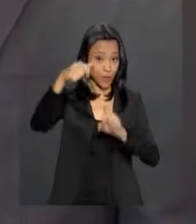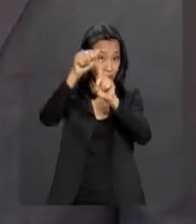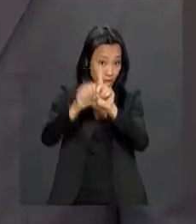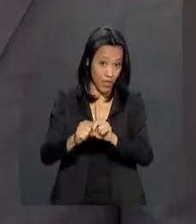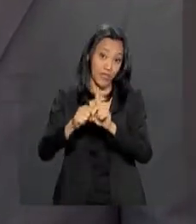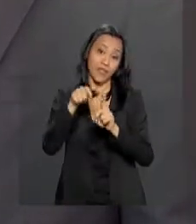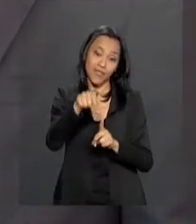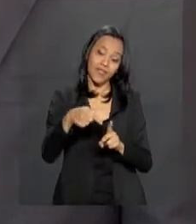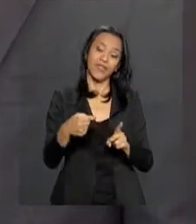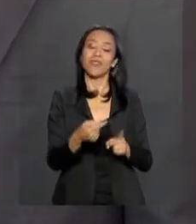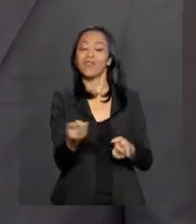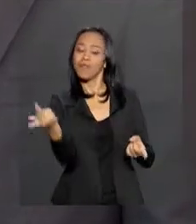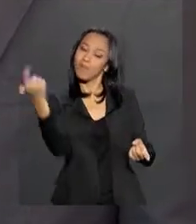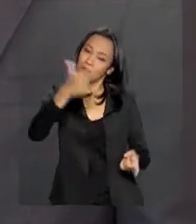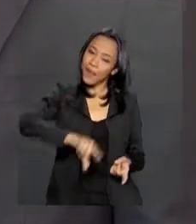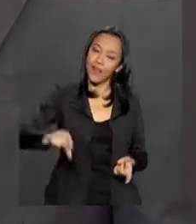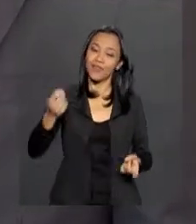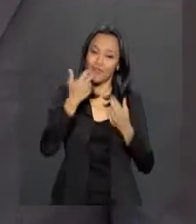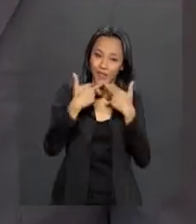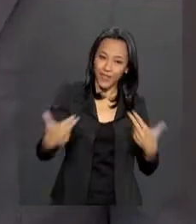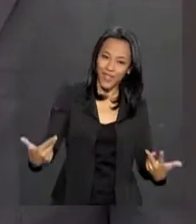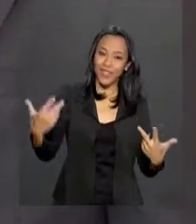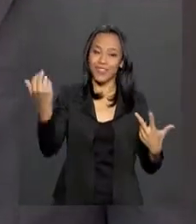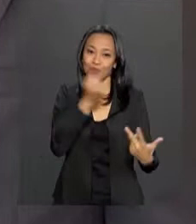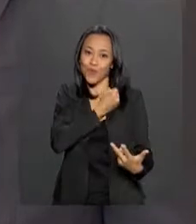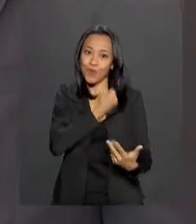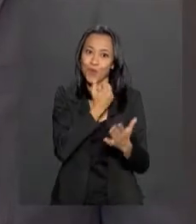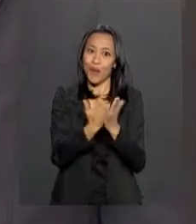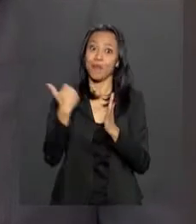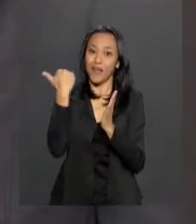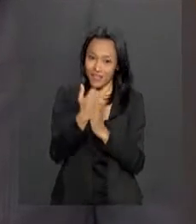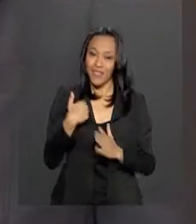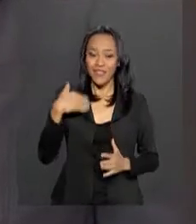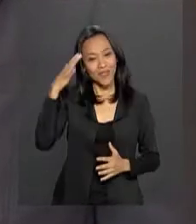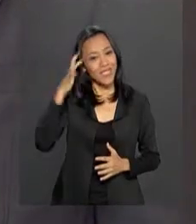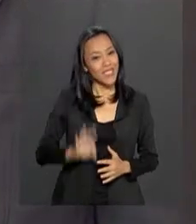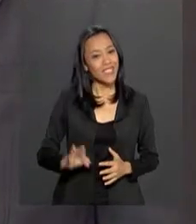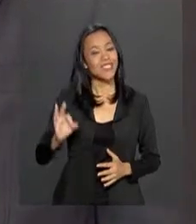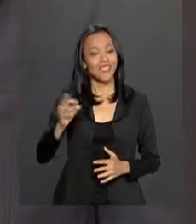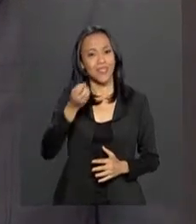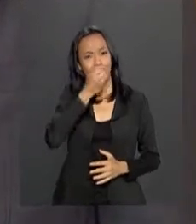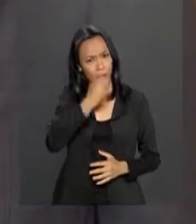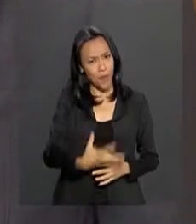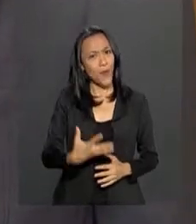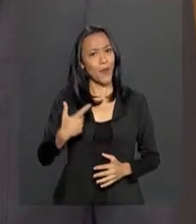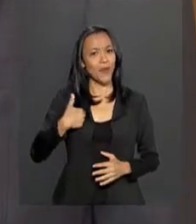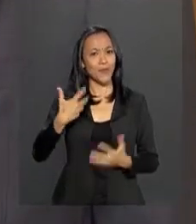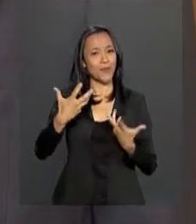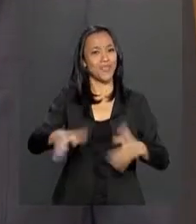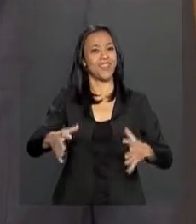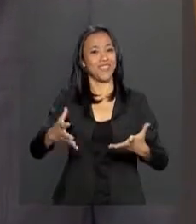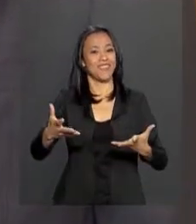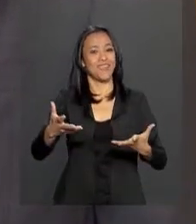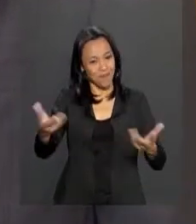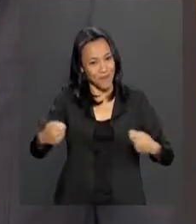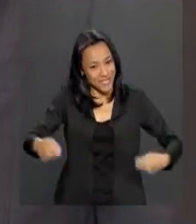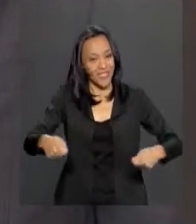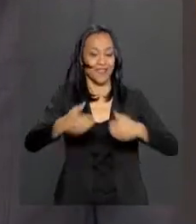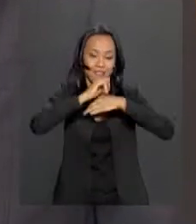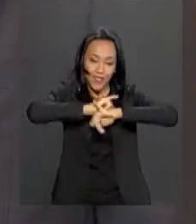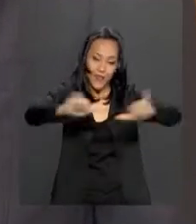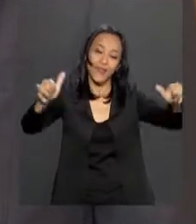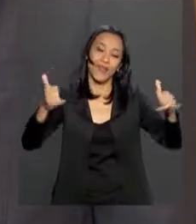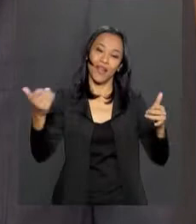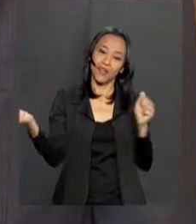você traga um número ainda maior. Tenho certeza que isso vai acontecer. Esta é uma boa notícia que eu não queria deixar de dar ao lado